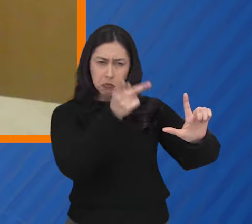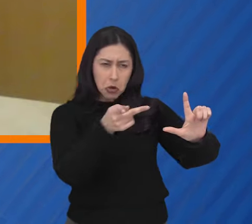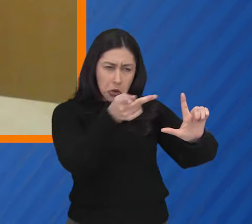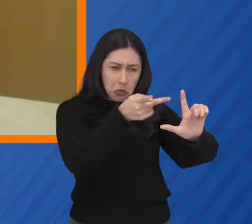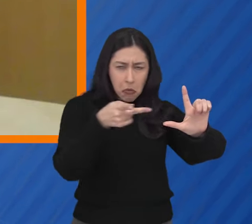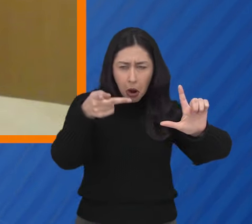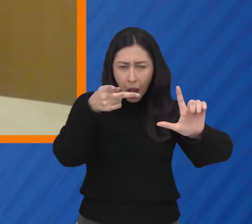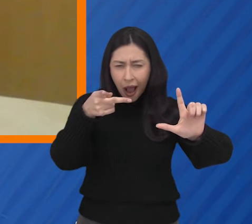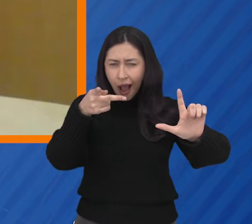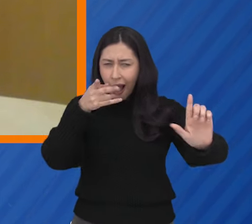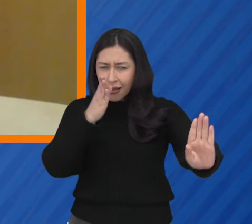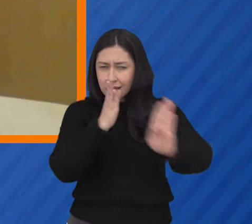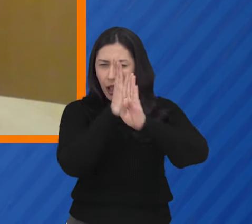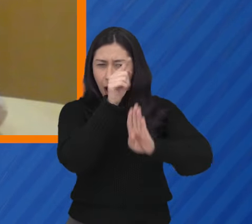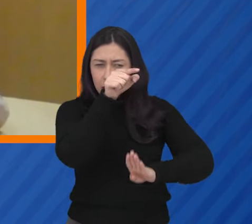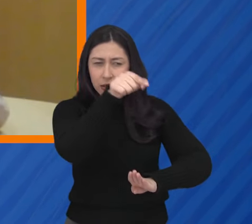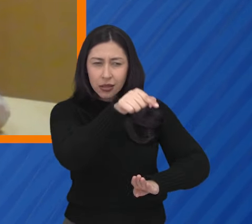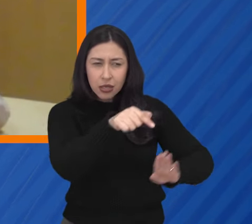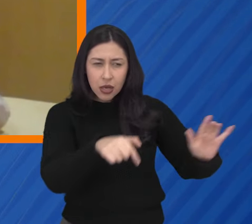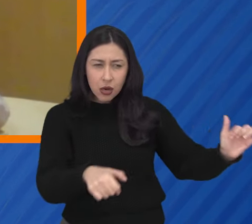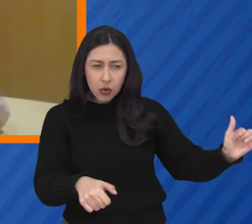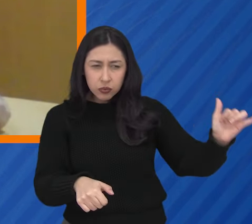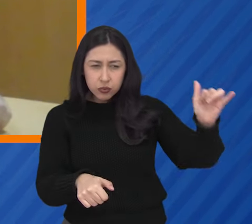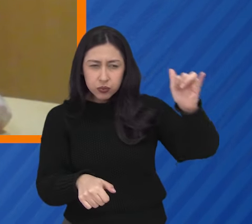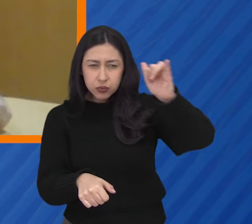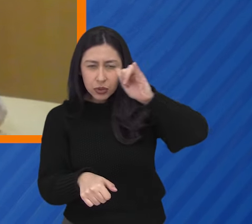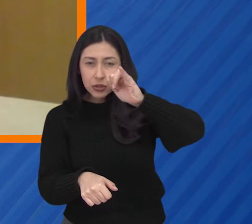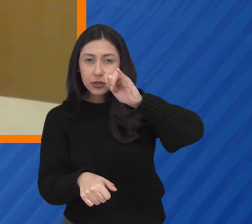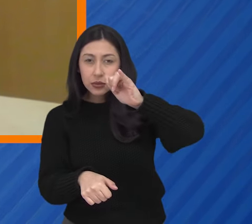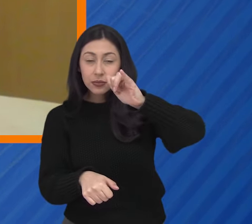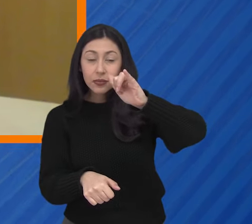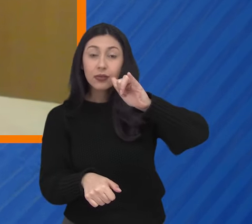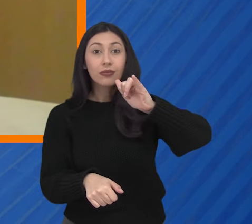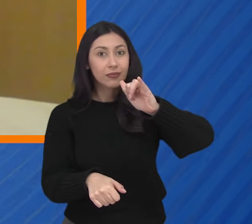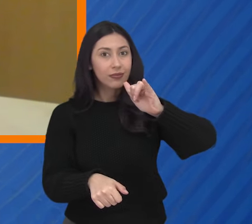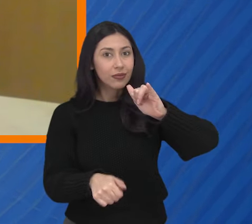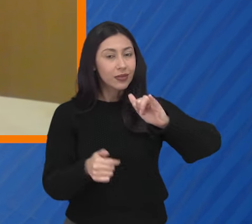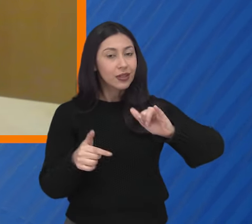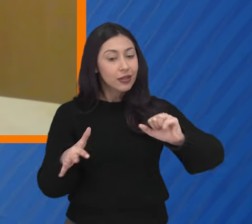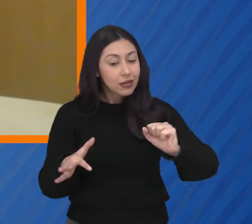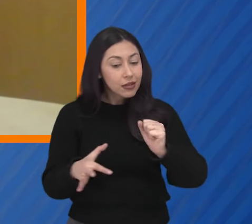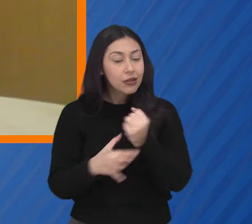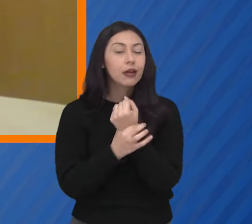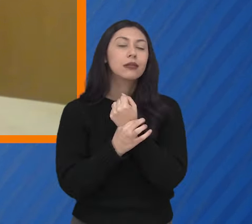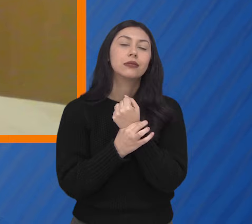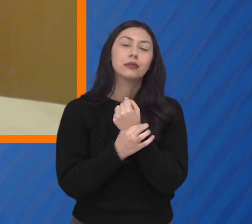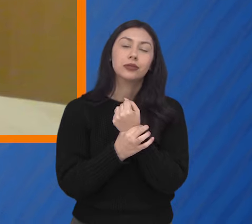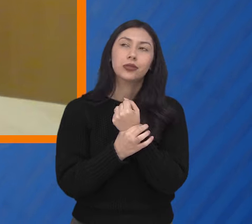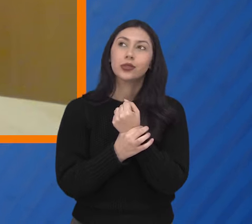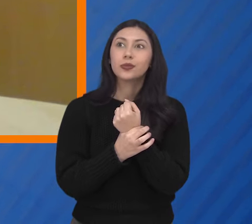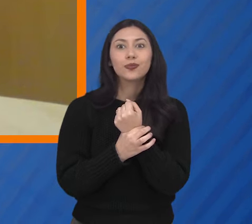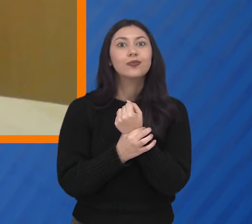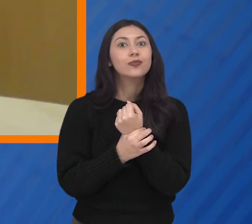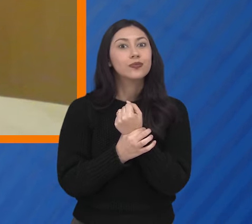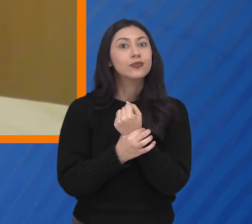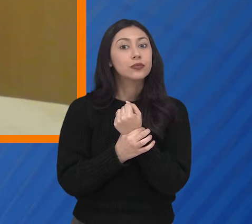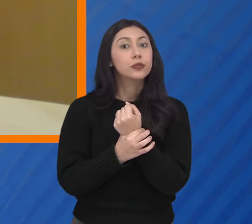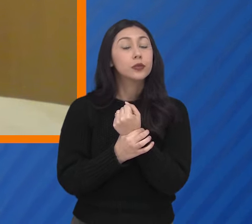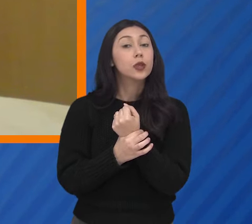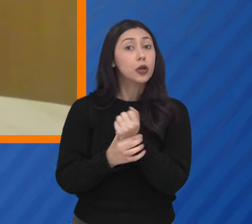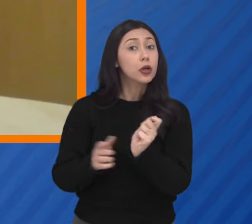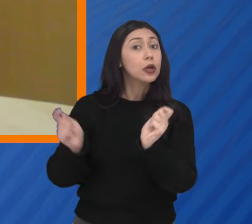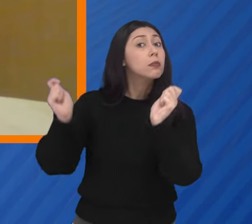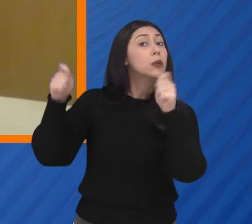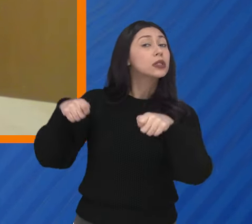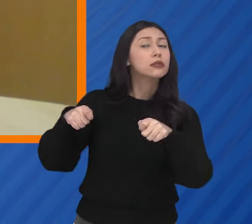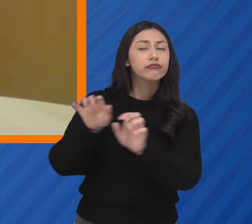onde estão as baterias antiaéreas do inimigo isso nos garante assim uma maior probabilidade de